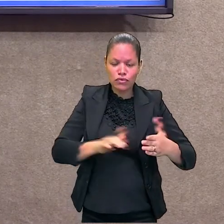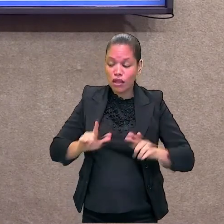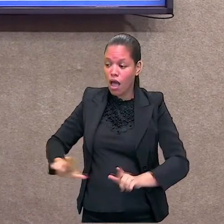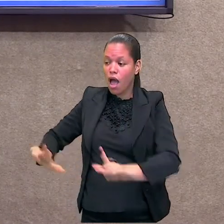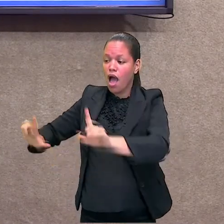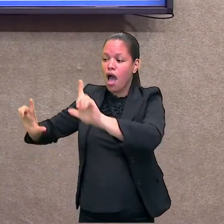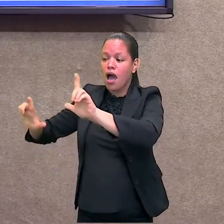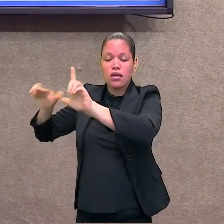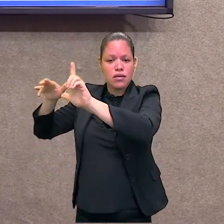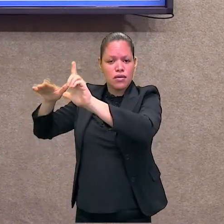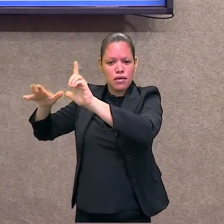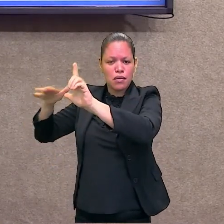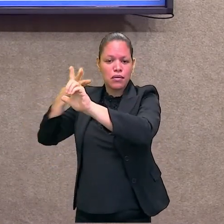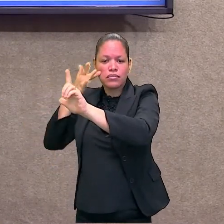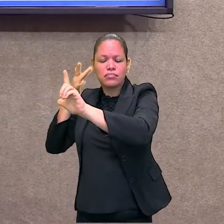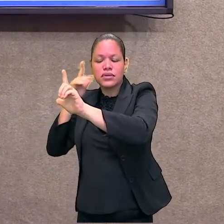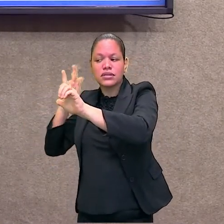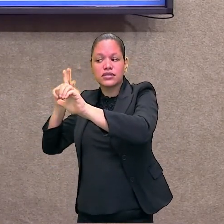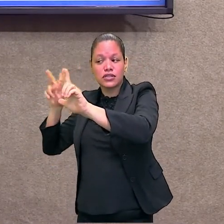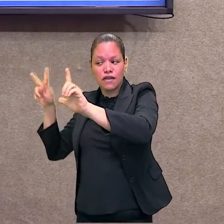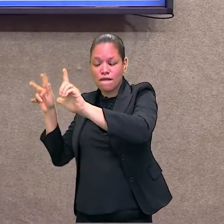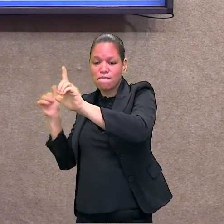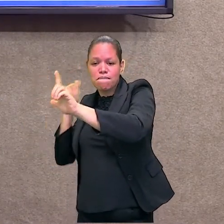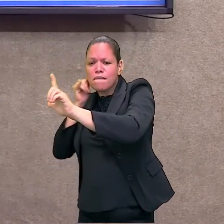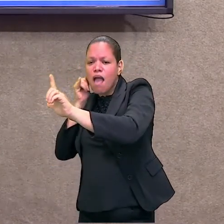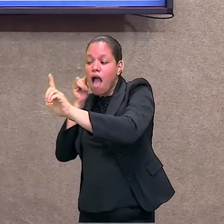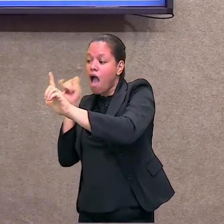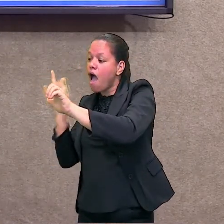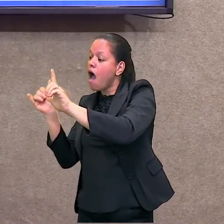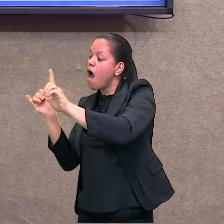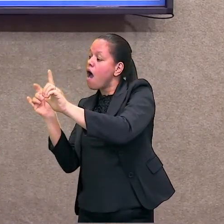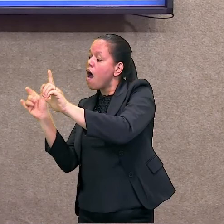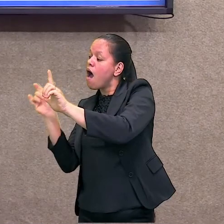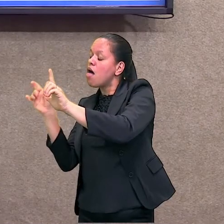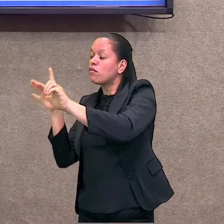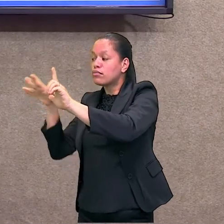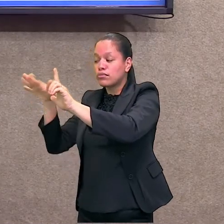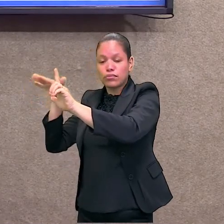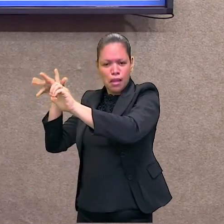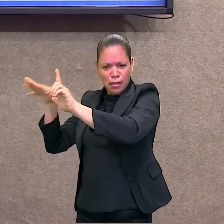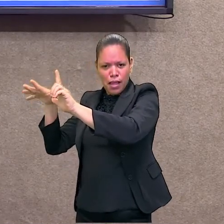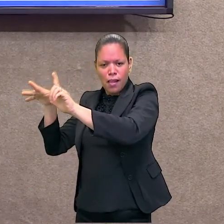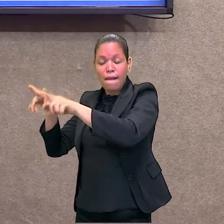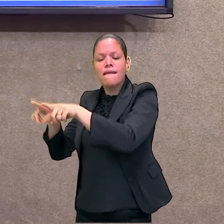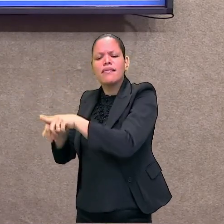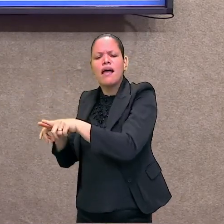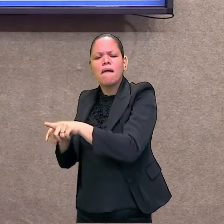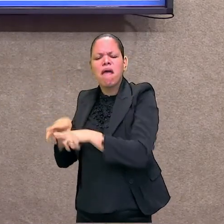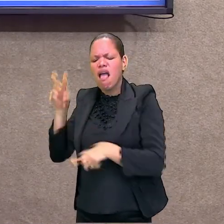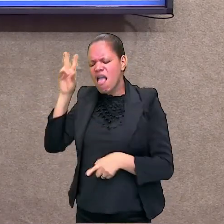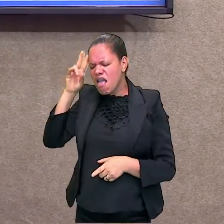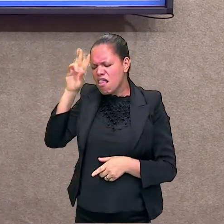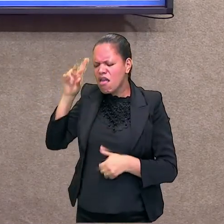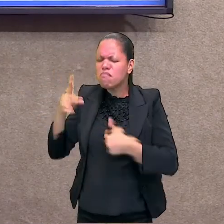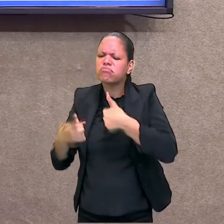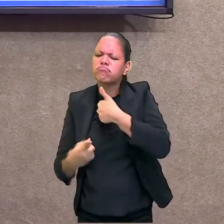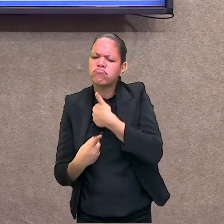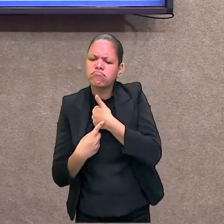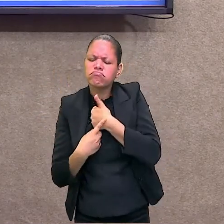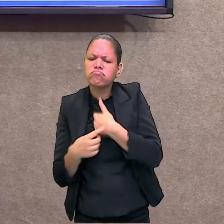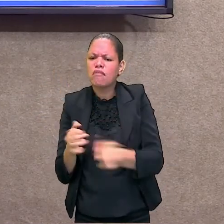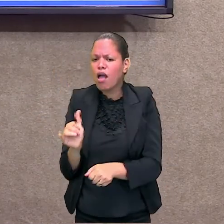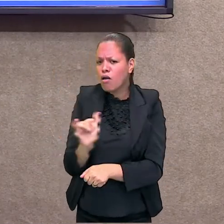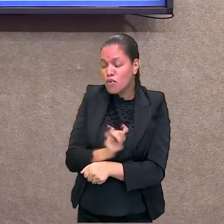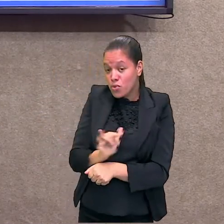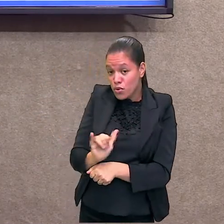plataforma SMED-GV, aponte a câmera do seu celular na imagem que aparece no canto da tela e se inscreva em nosso canal